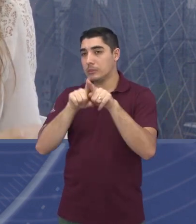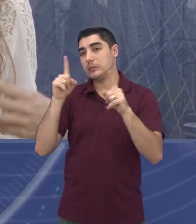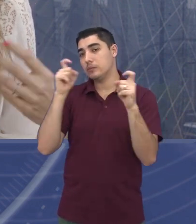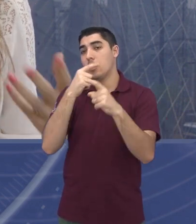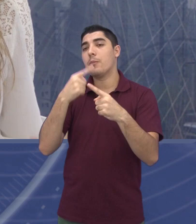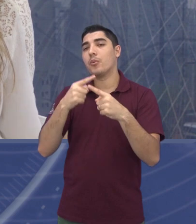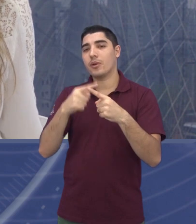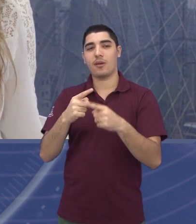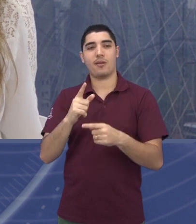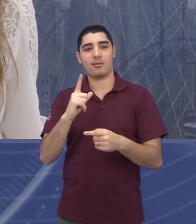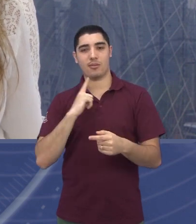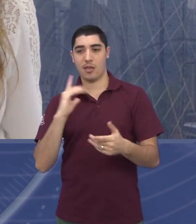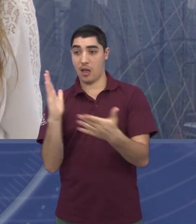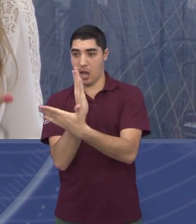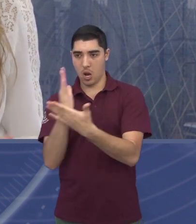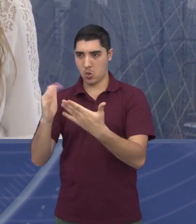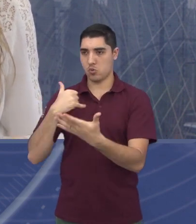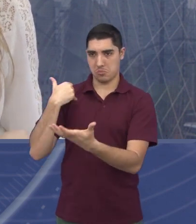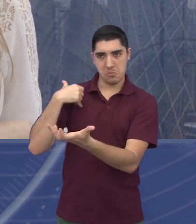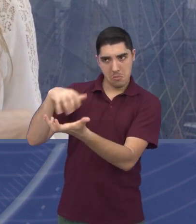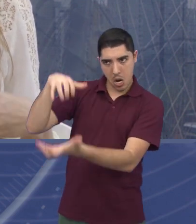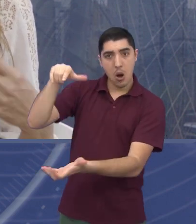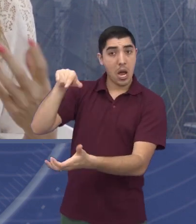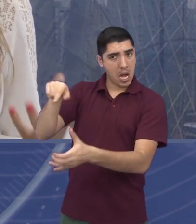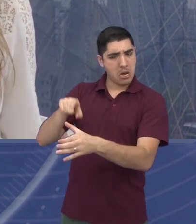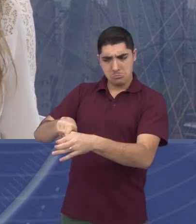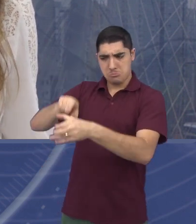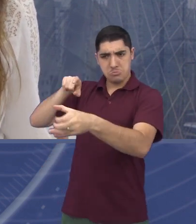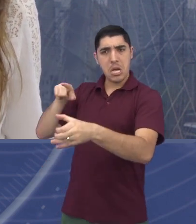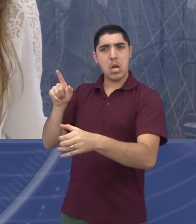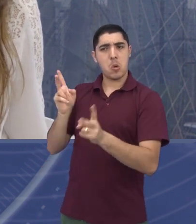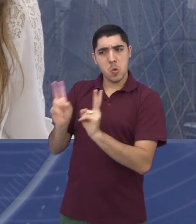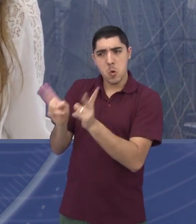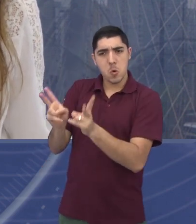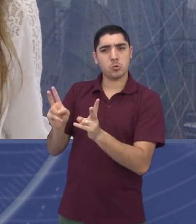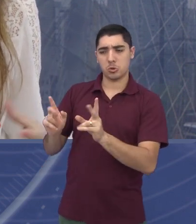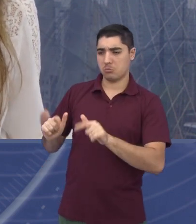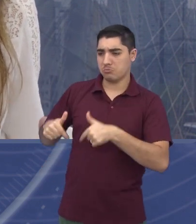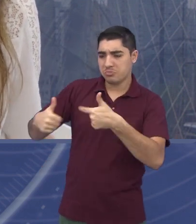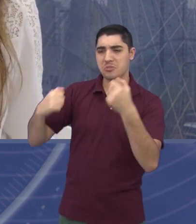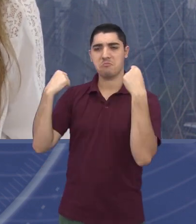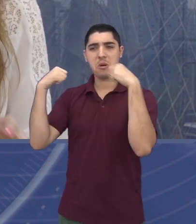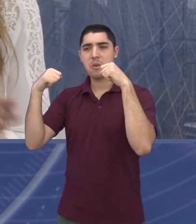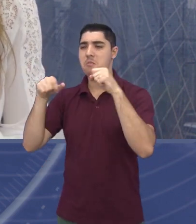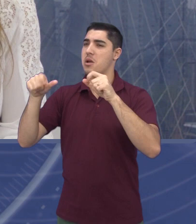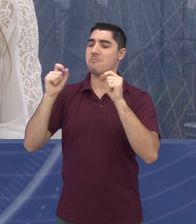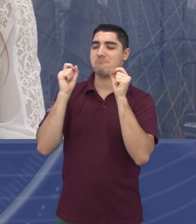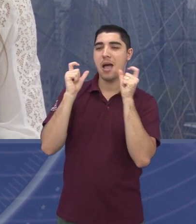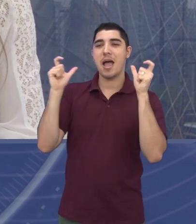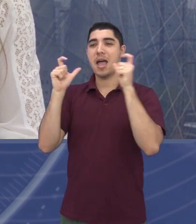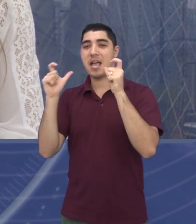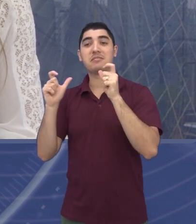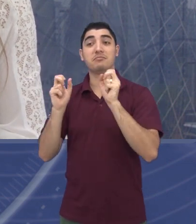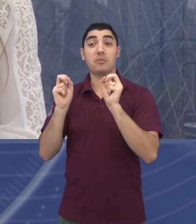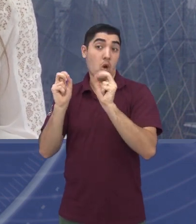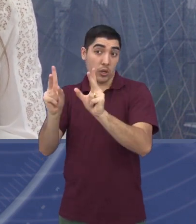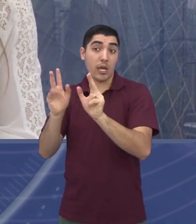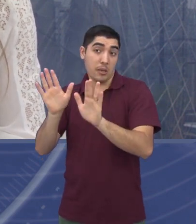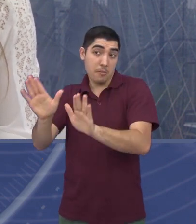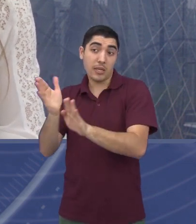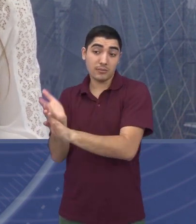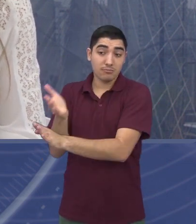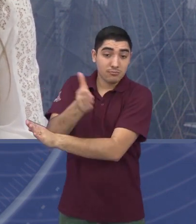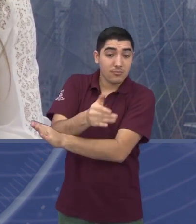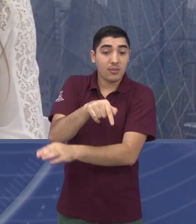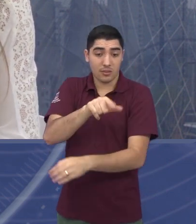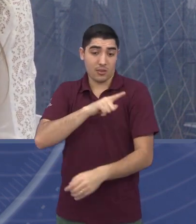suas atividades, autônomas, que são funcionais, né, que são lúcidas, mas nós também